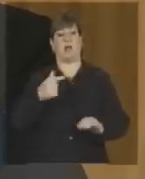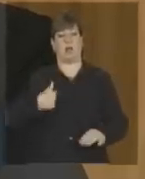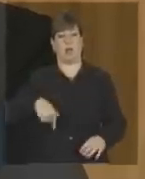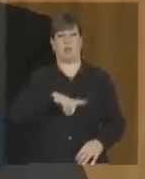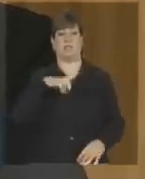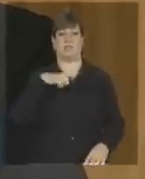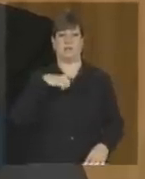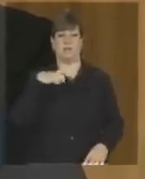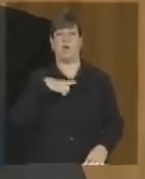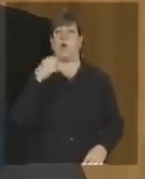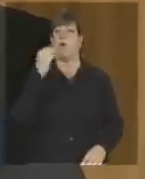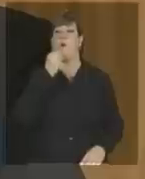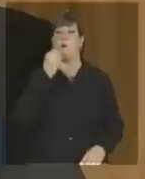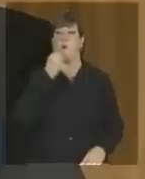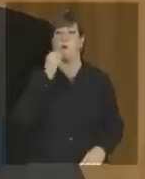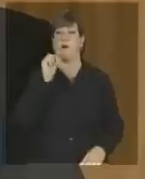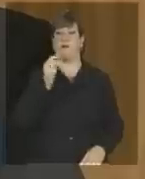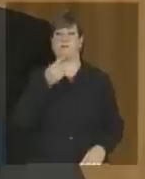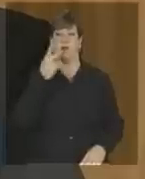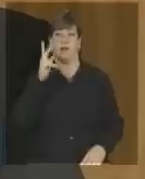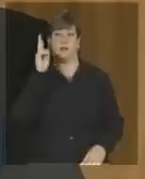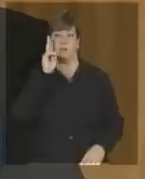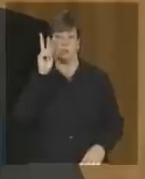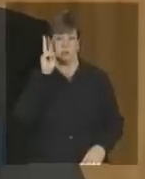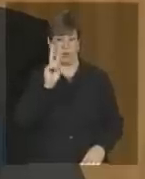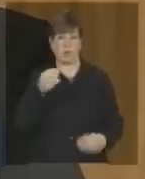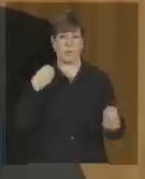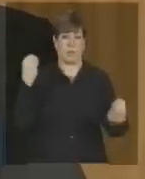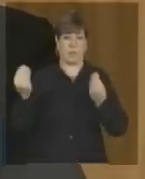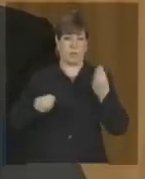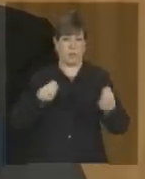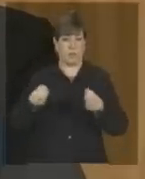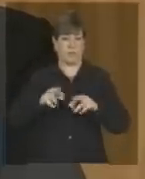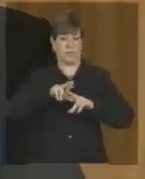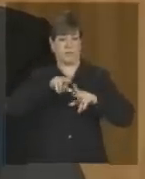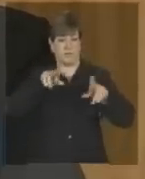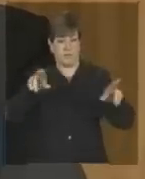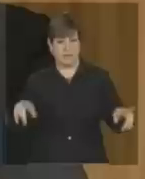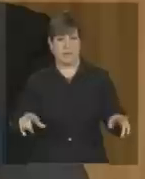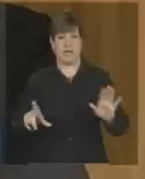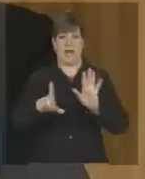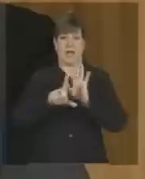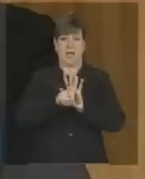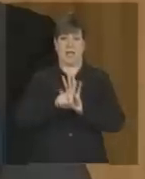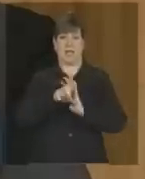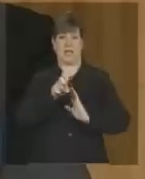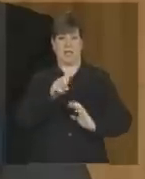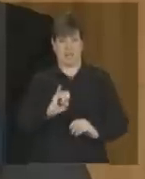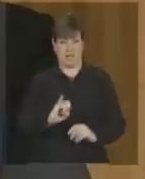de falar sobre uma série de leis